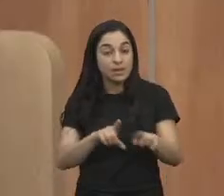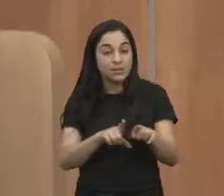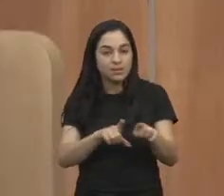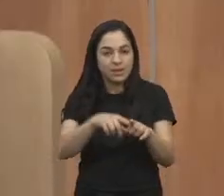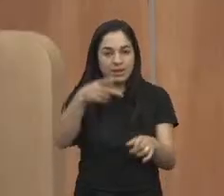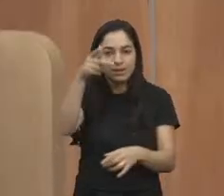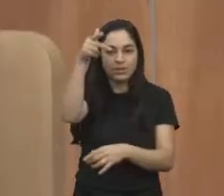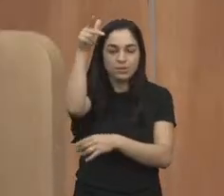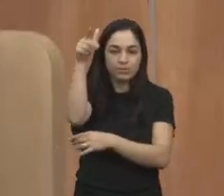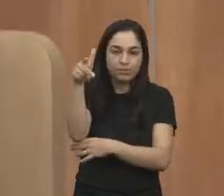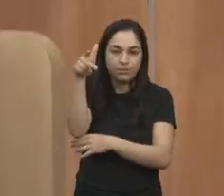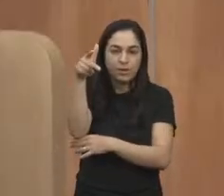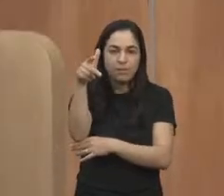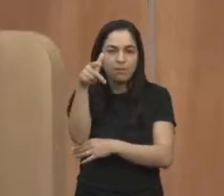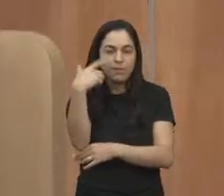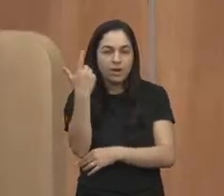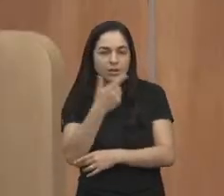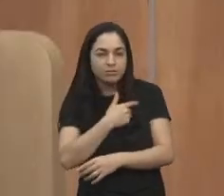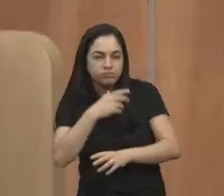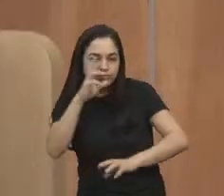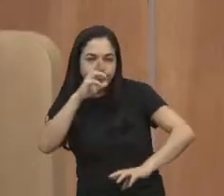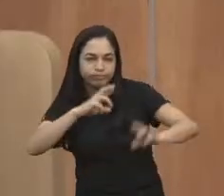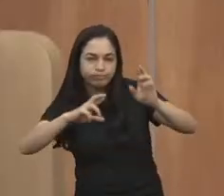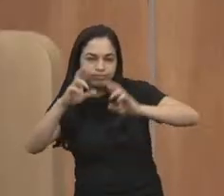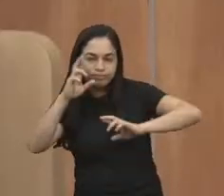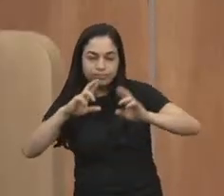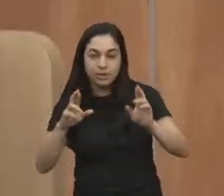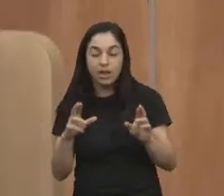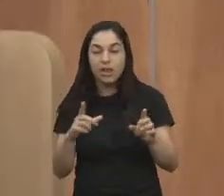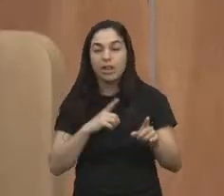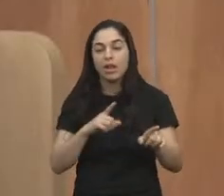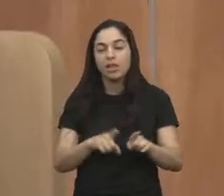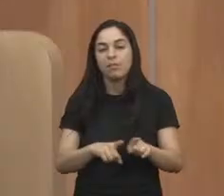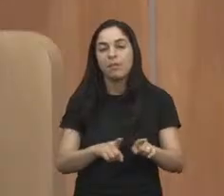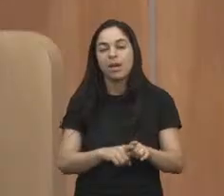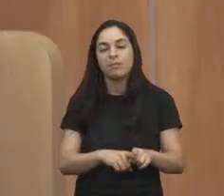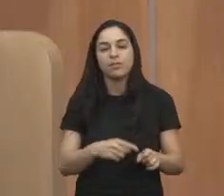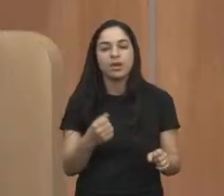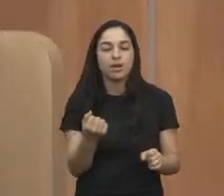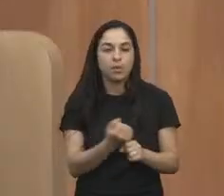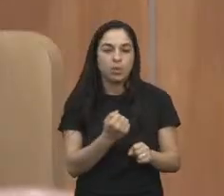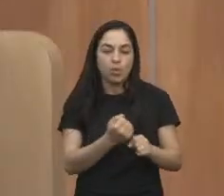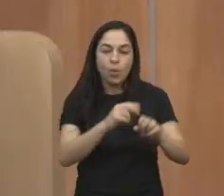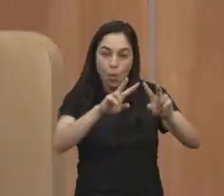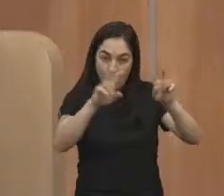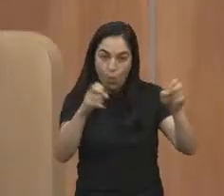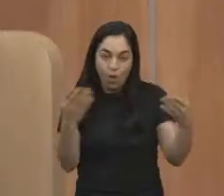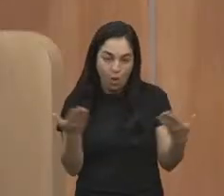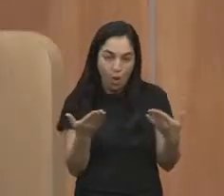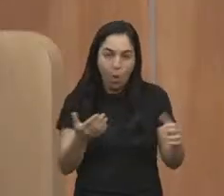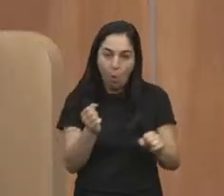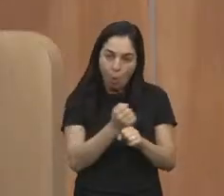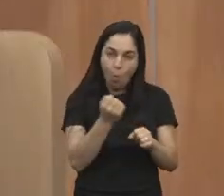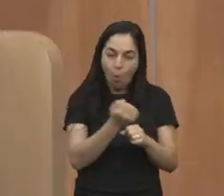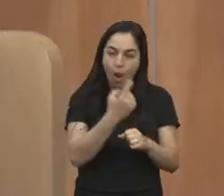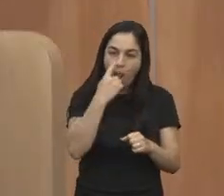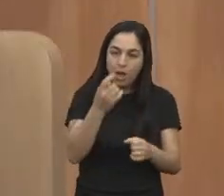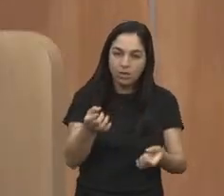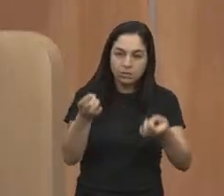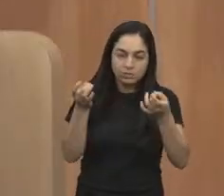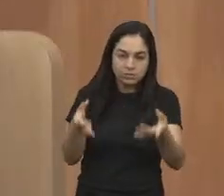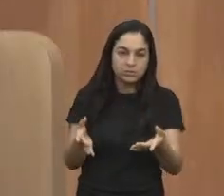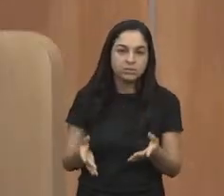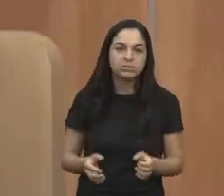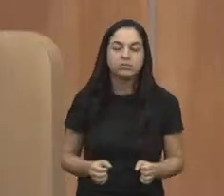infrações, porque elas, além da parte de descarte de obras específicos, que é o tema do debate hoje, todo outro descarte de